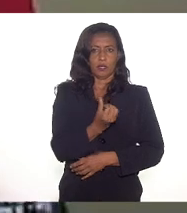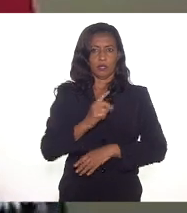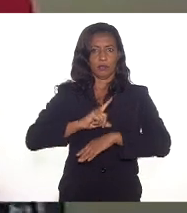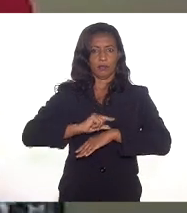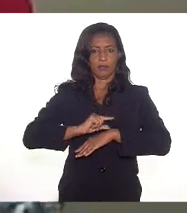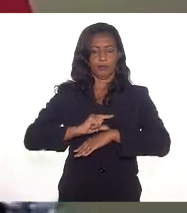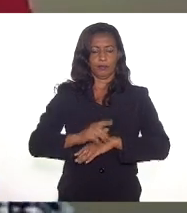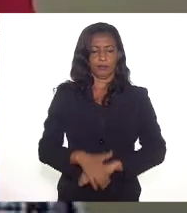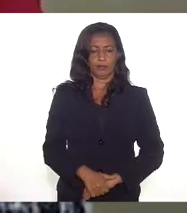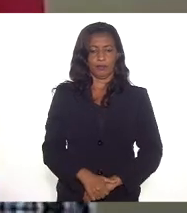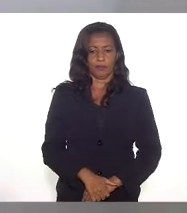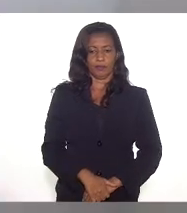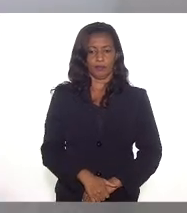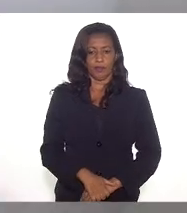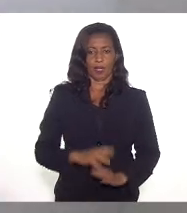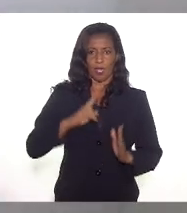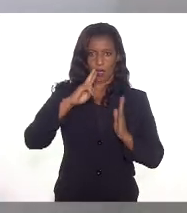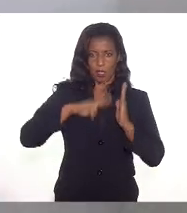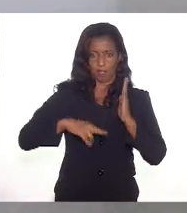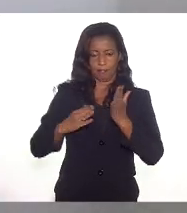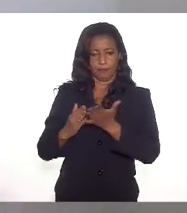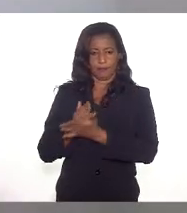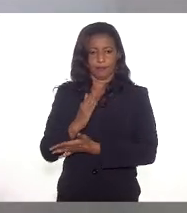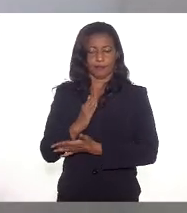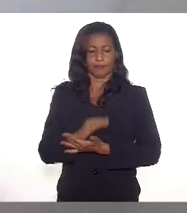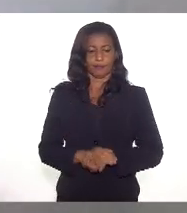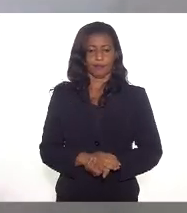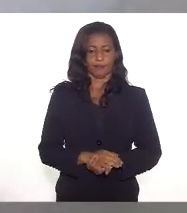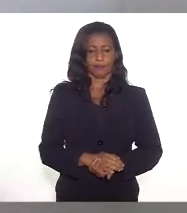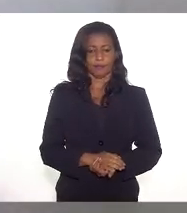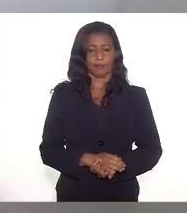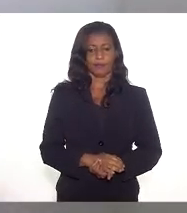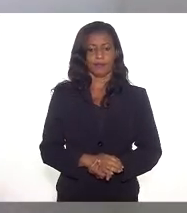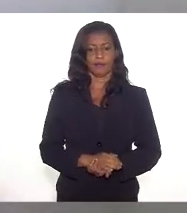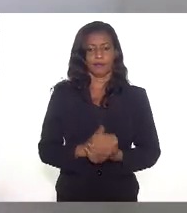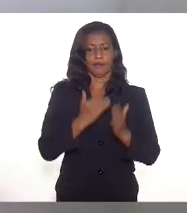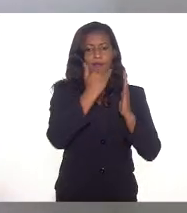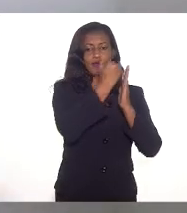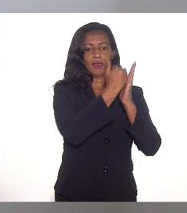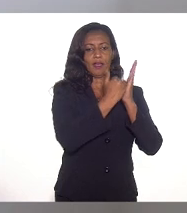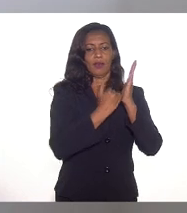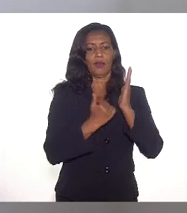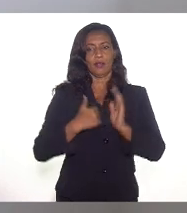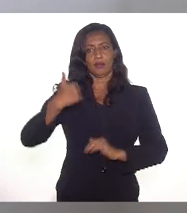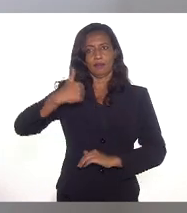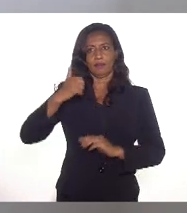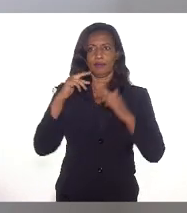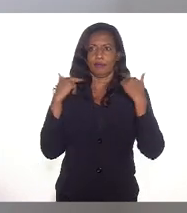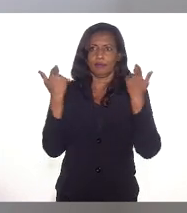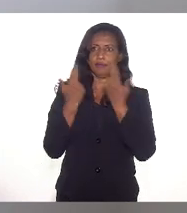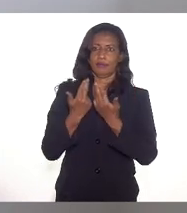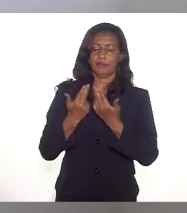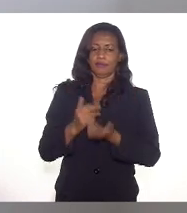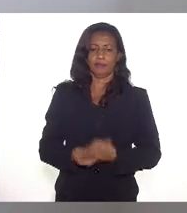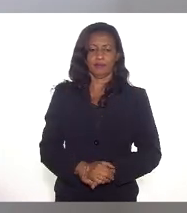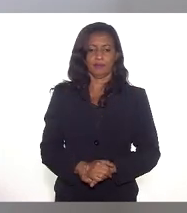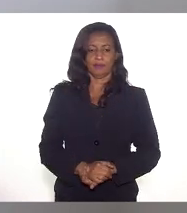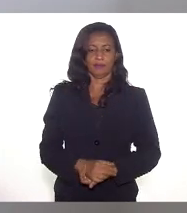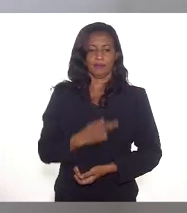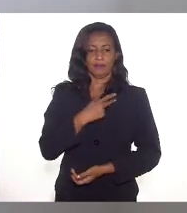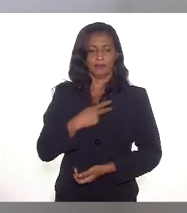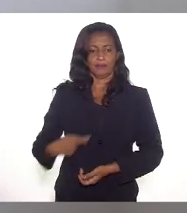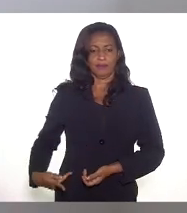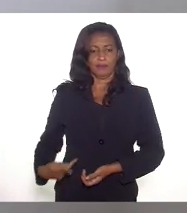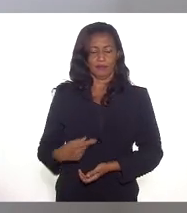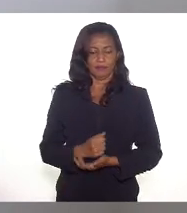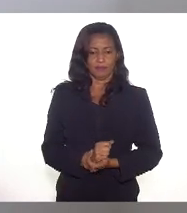horas. Lida e aprovada a ata, passa-se a ordem da primeira sessão extraordinária. Presidência,